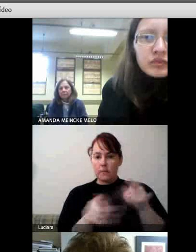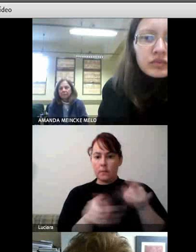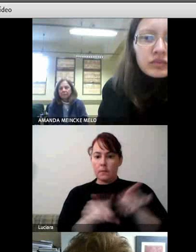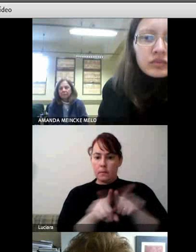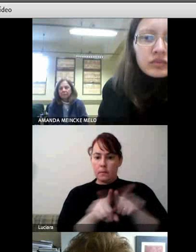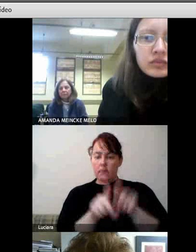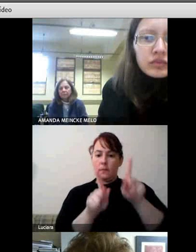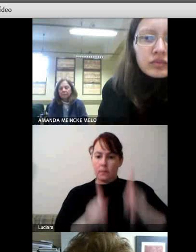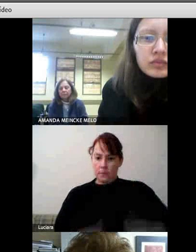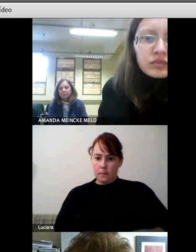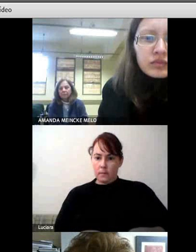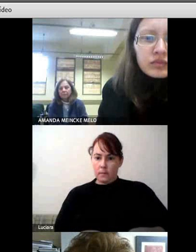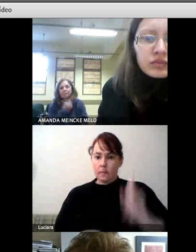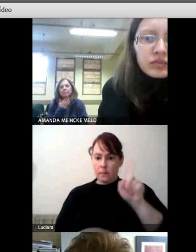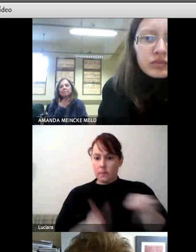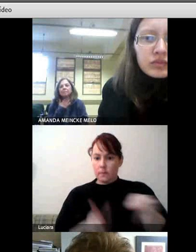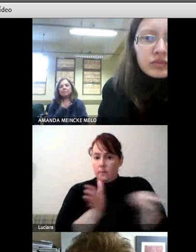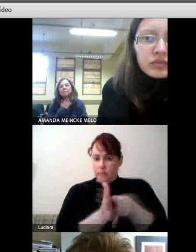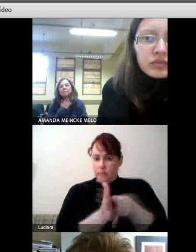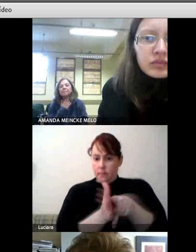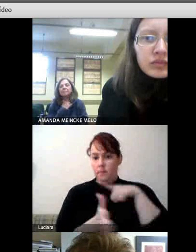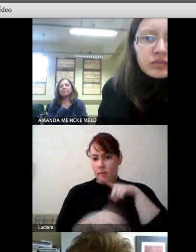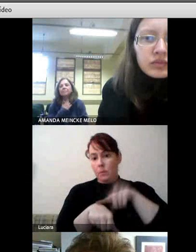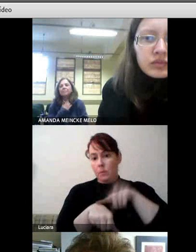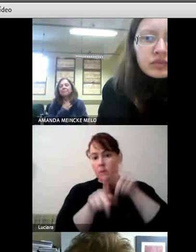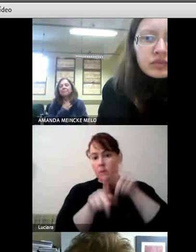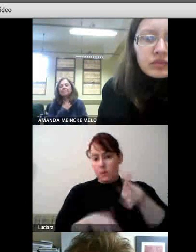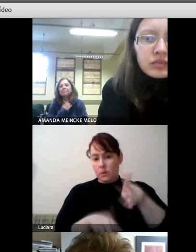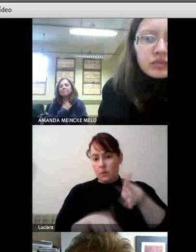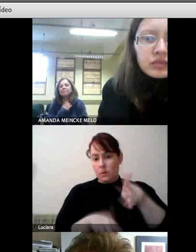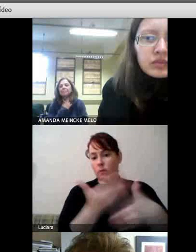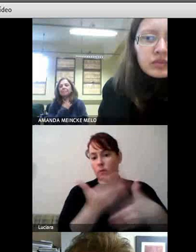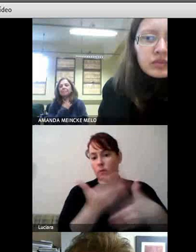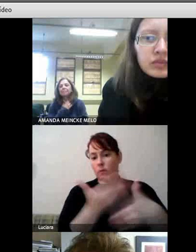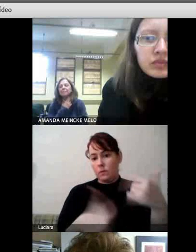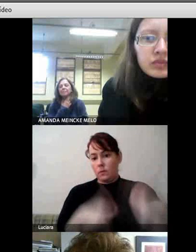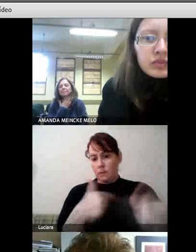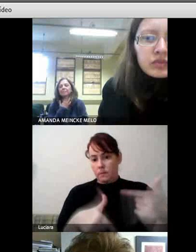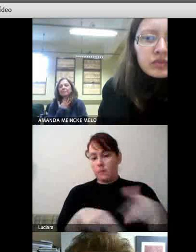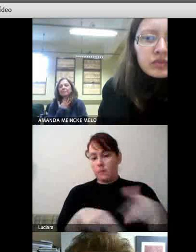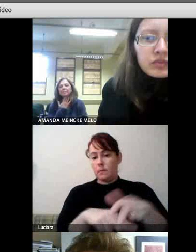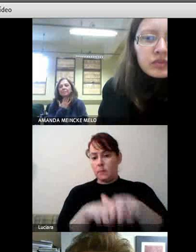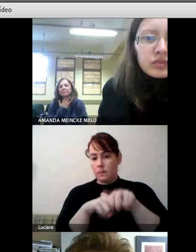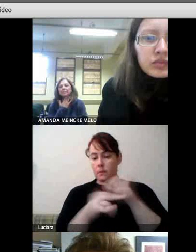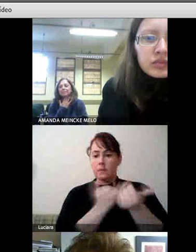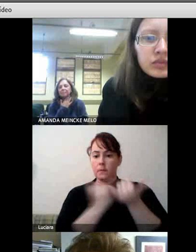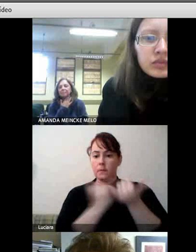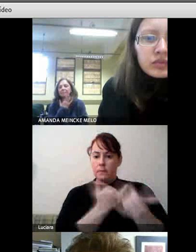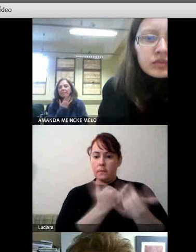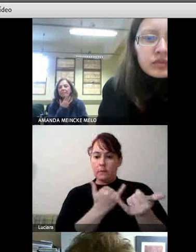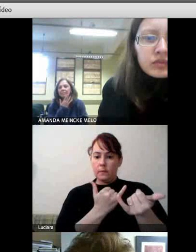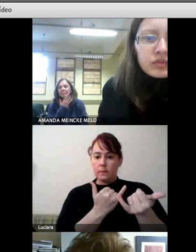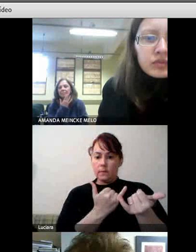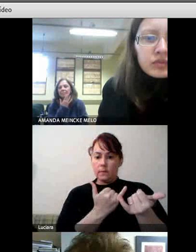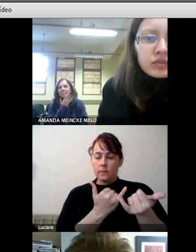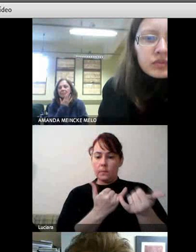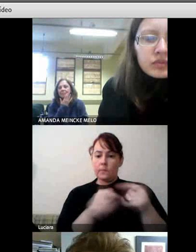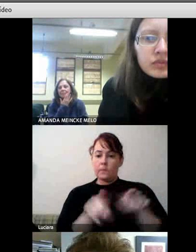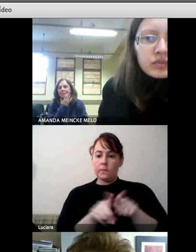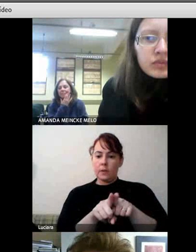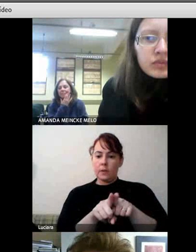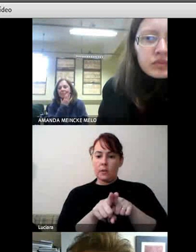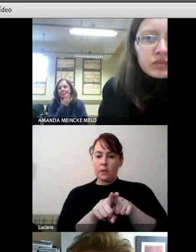lado a gente começa a trabalhar propondo mudança e deixando o aluno tomar iniciativa, deixando